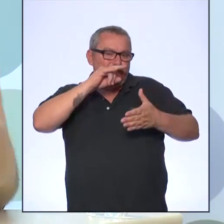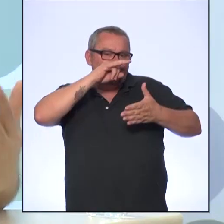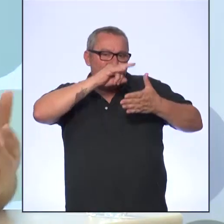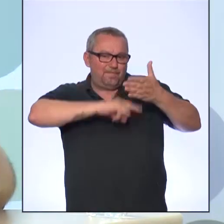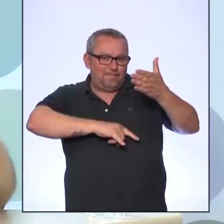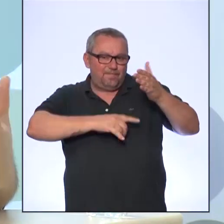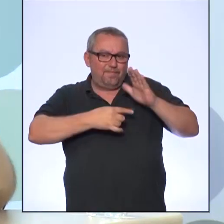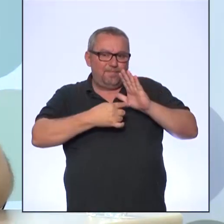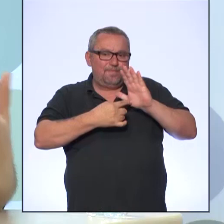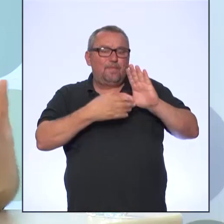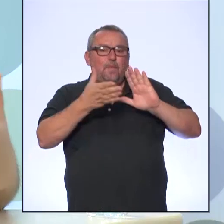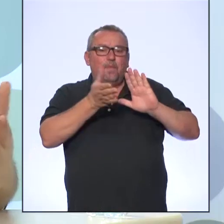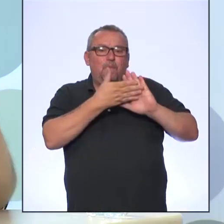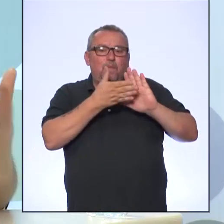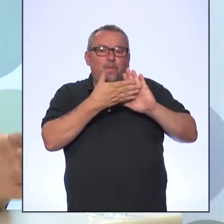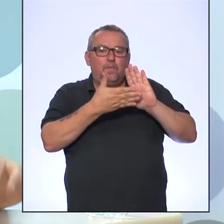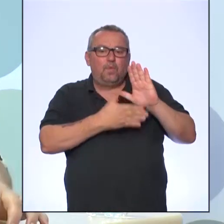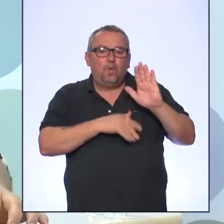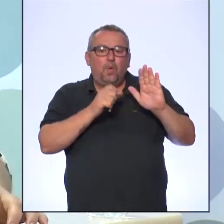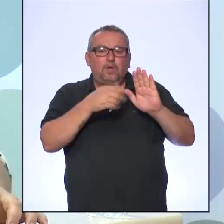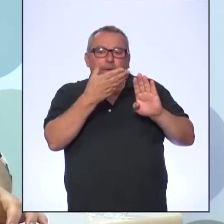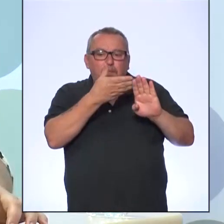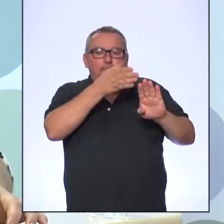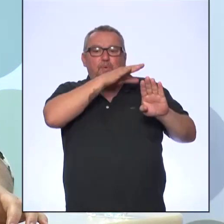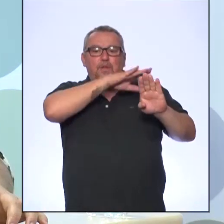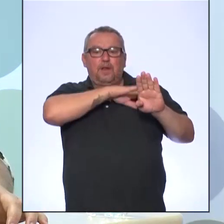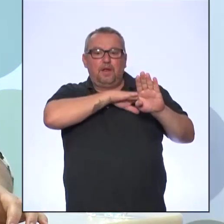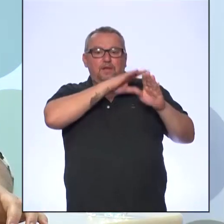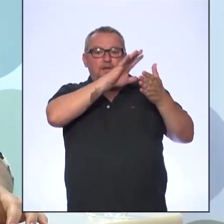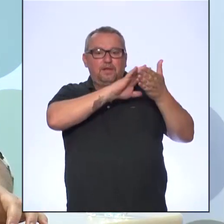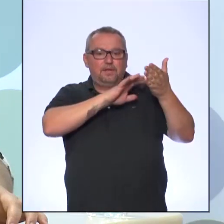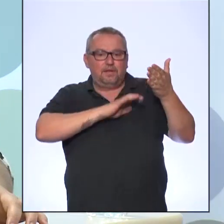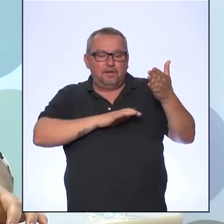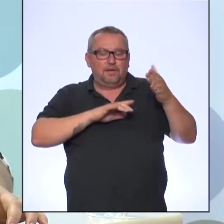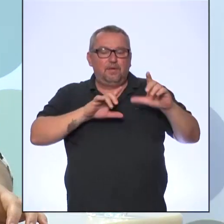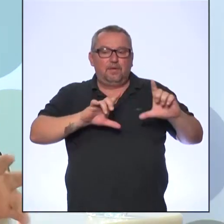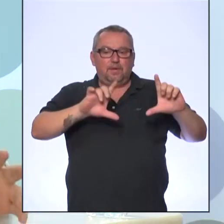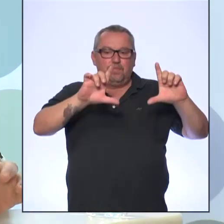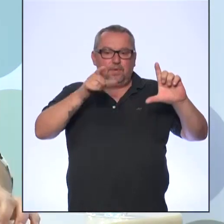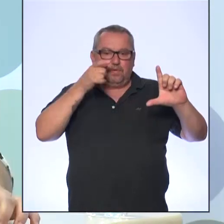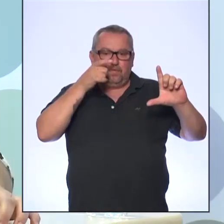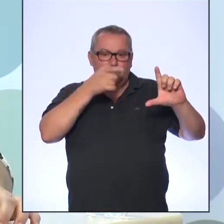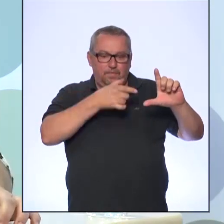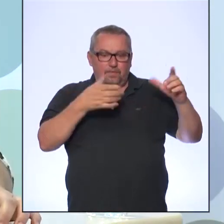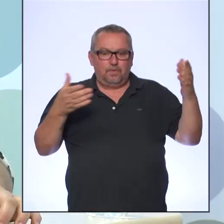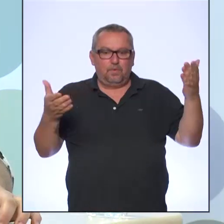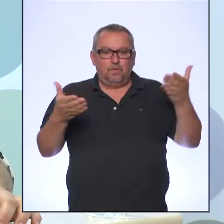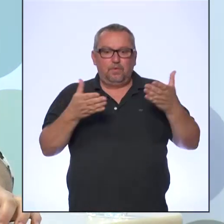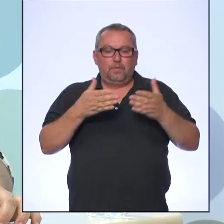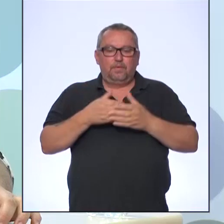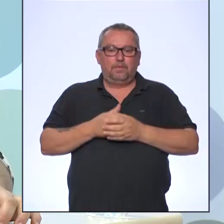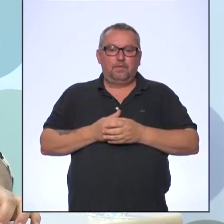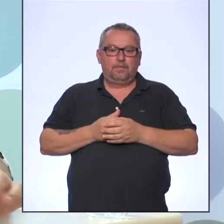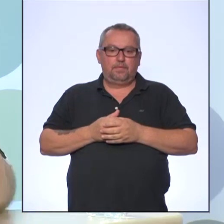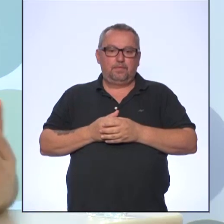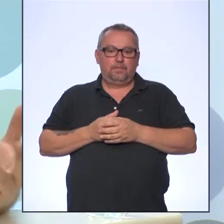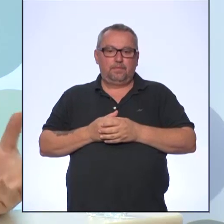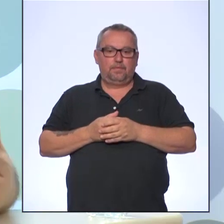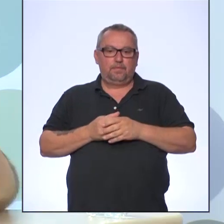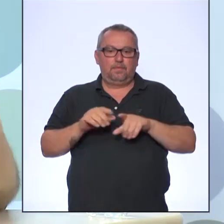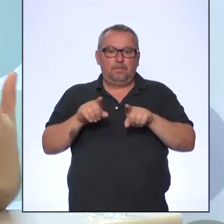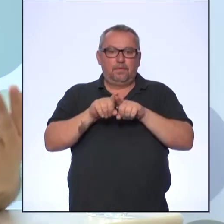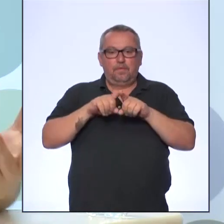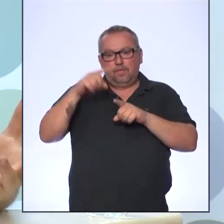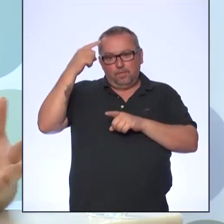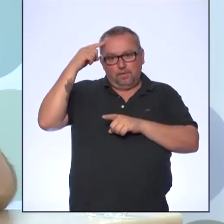estão propondo, o que que está por trás desses textos e imagens que vocês vão ver hoje. Então vamos